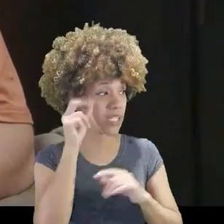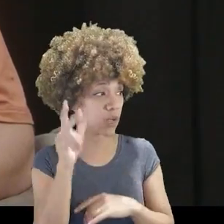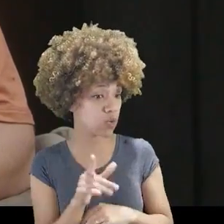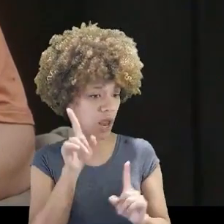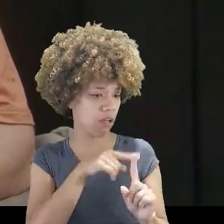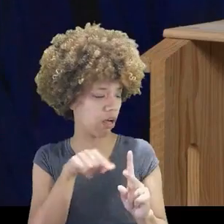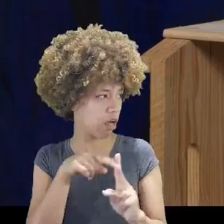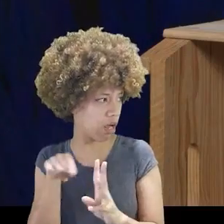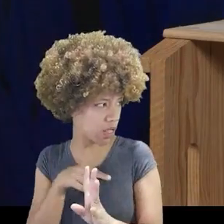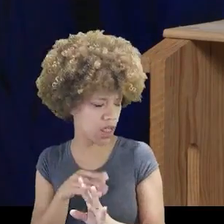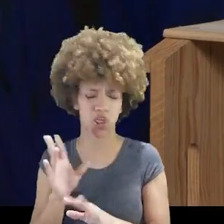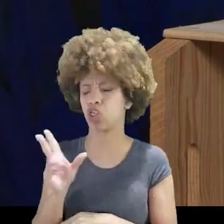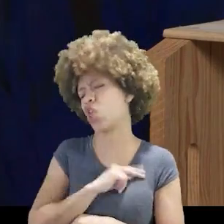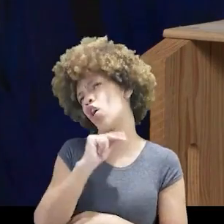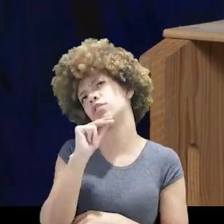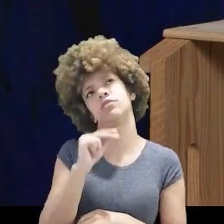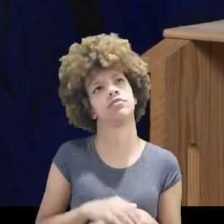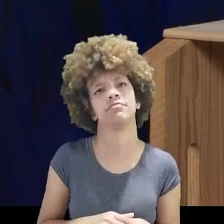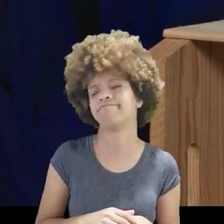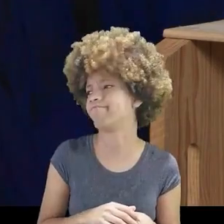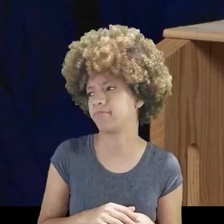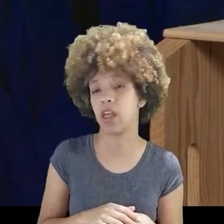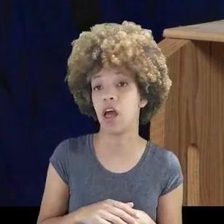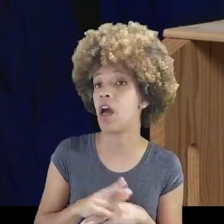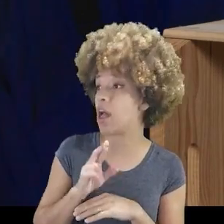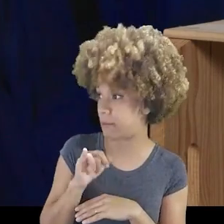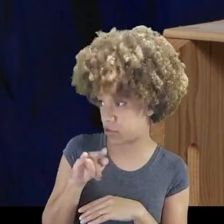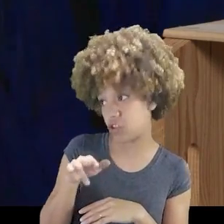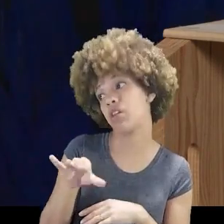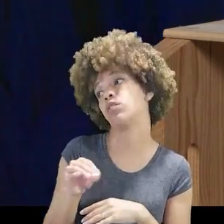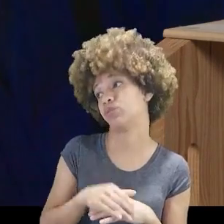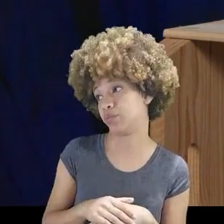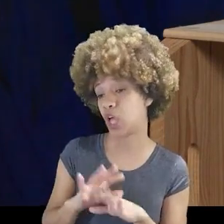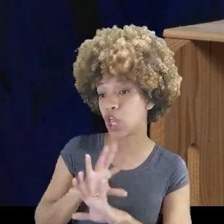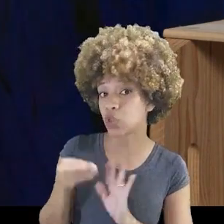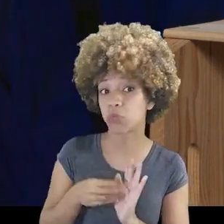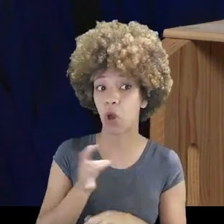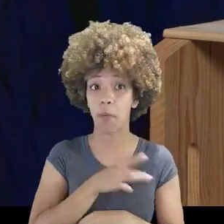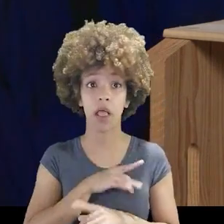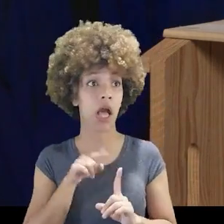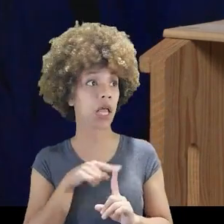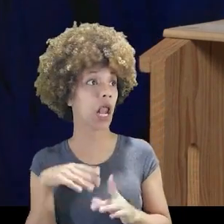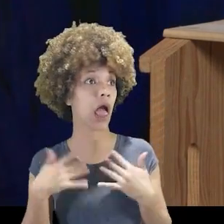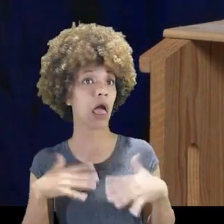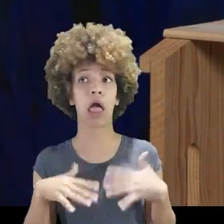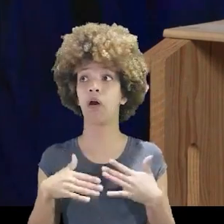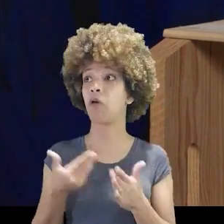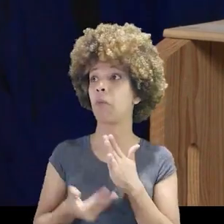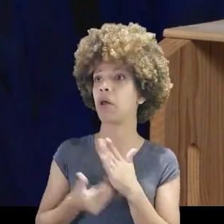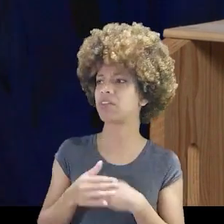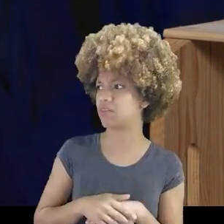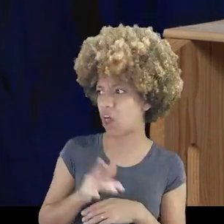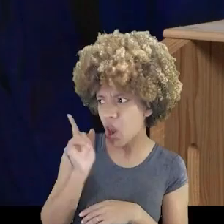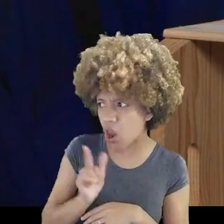cultura do cancelamento essa coisa de Nossa isso é bom Max ele reptiliano tá todo mundo com medo você cancelar você cancela vou